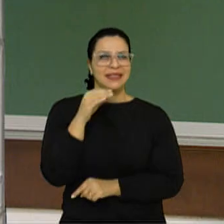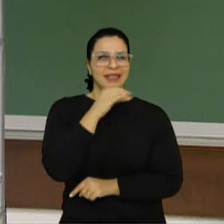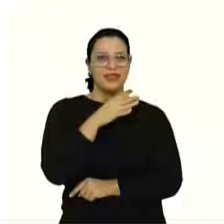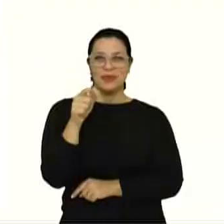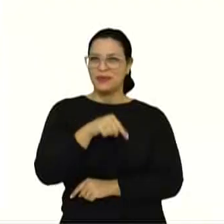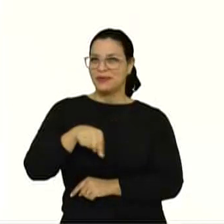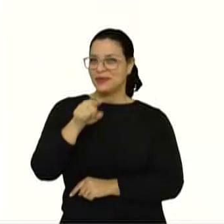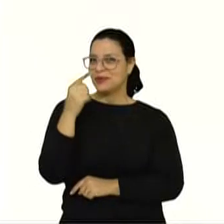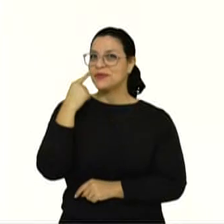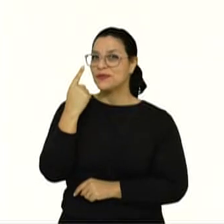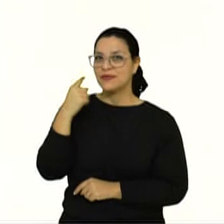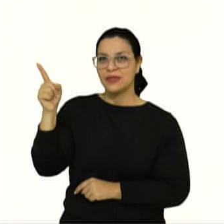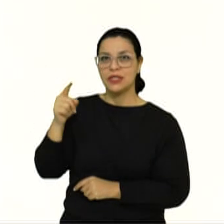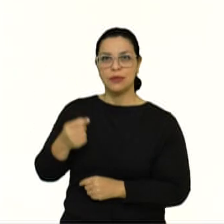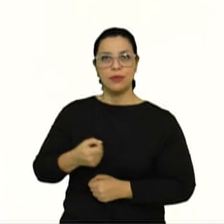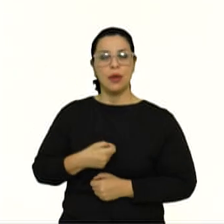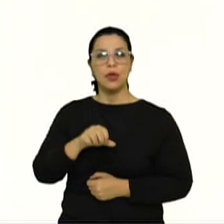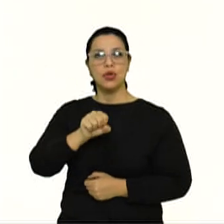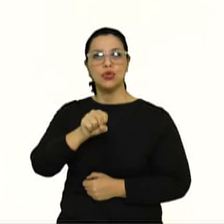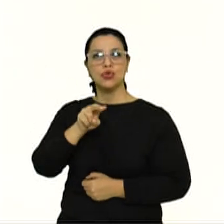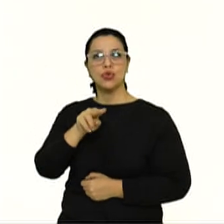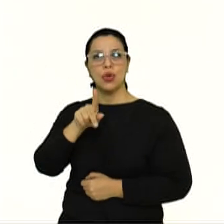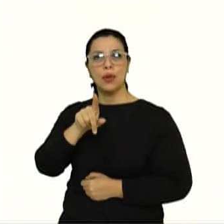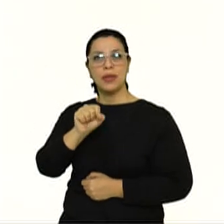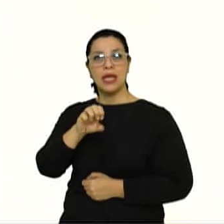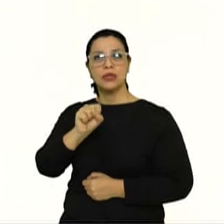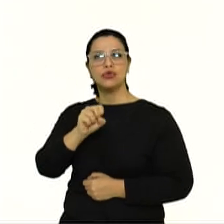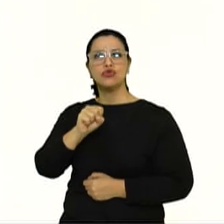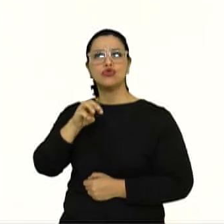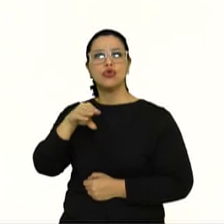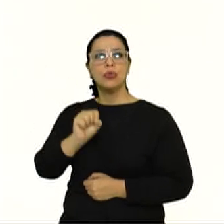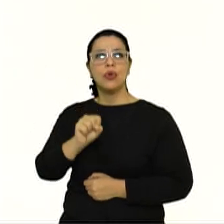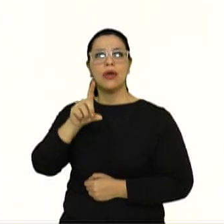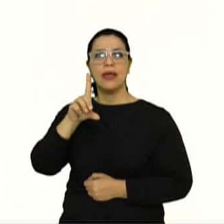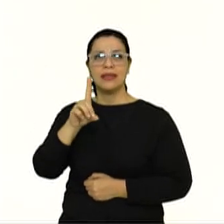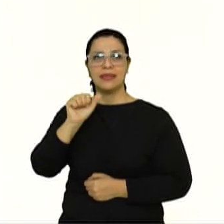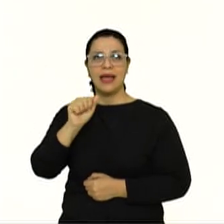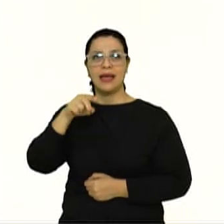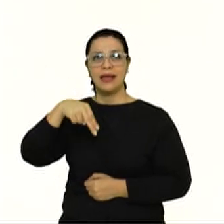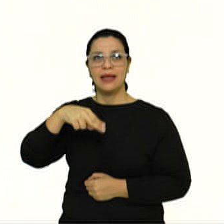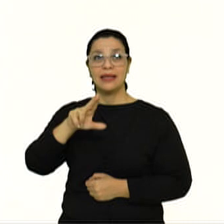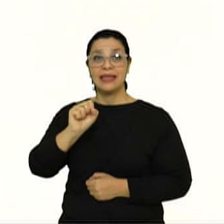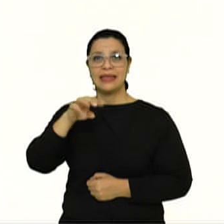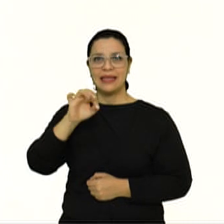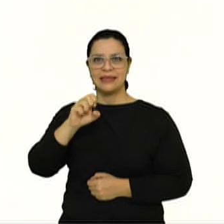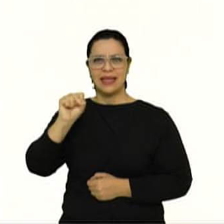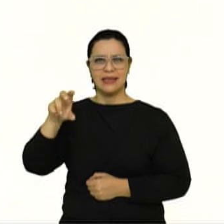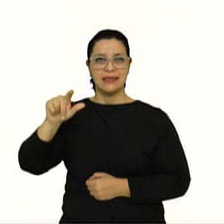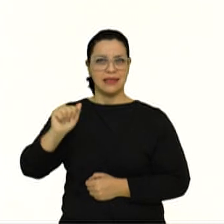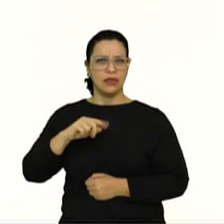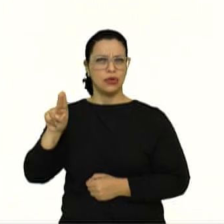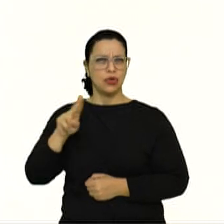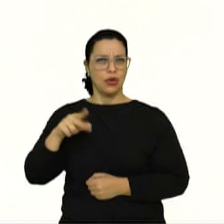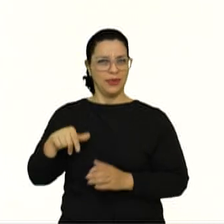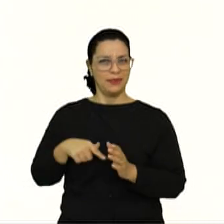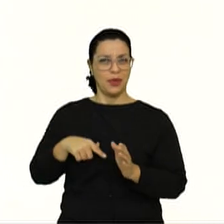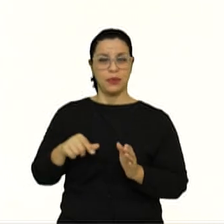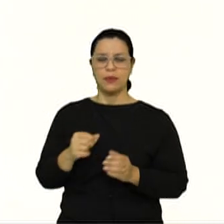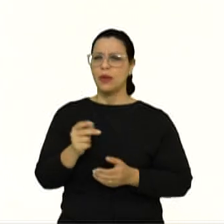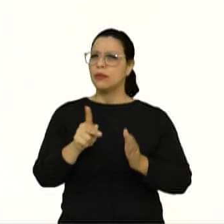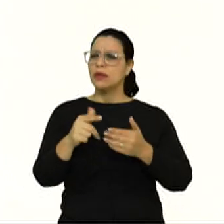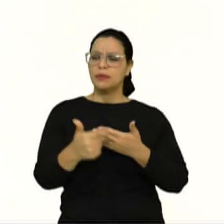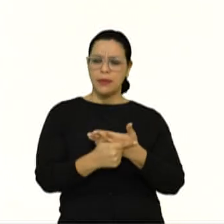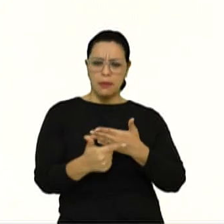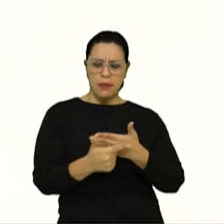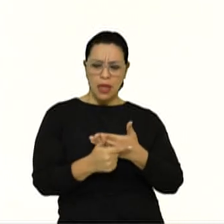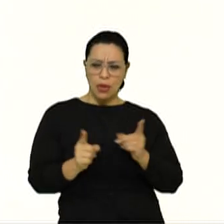para vocês. Suprassumo da quintessência. O papel é curto, viver